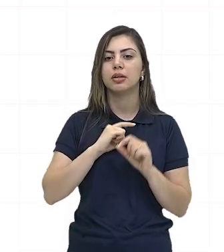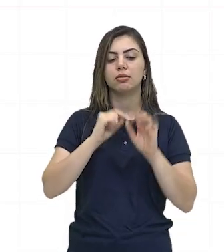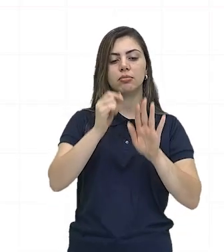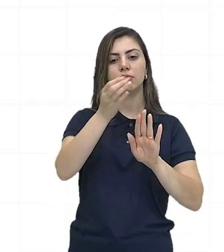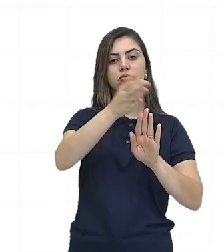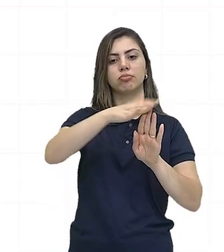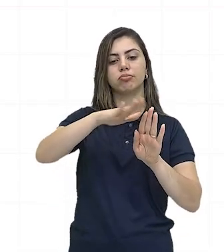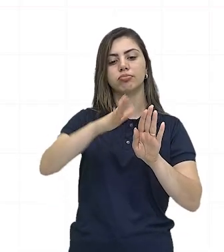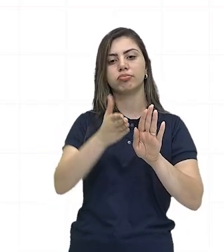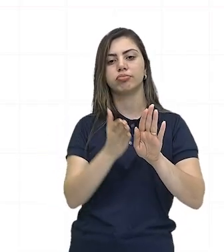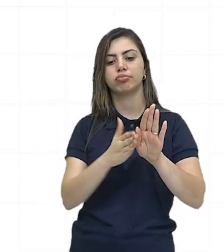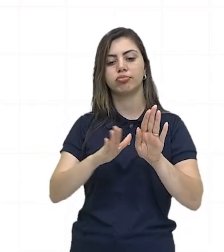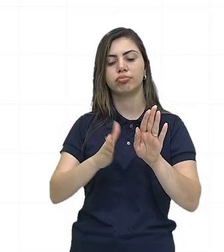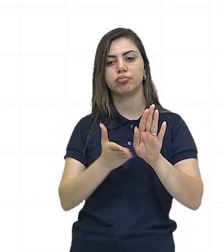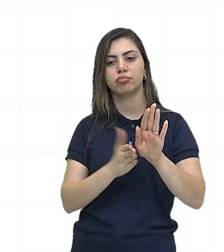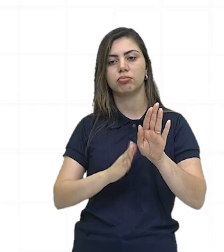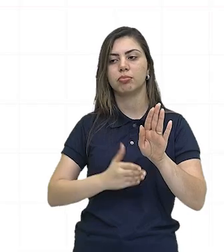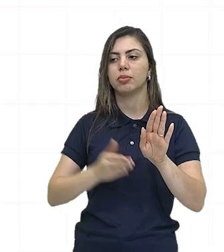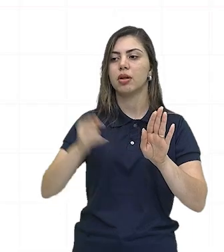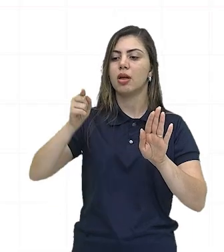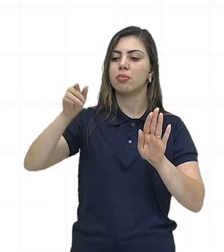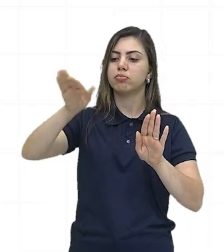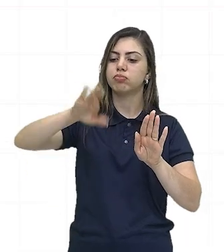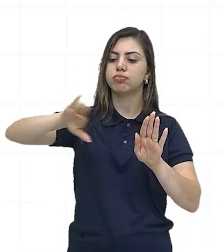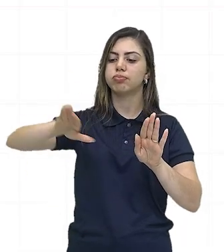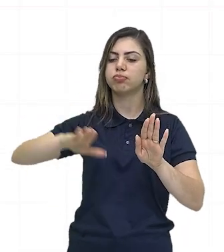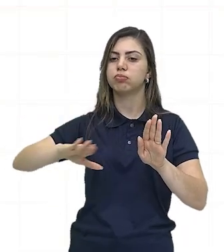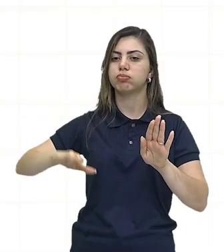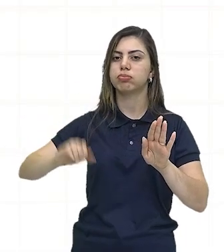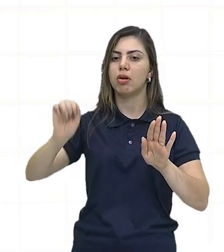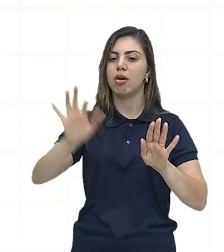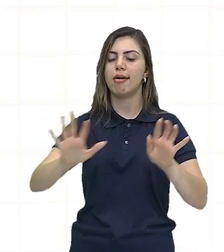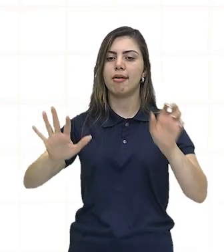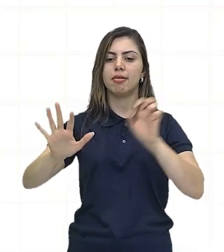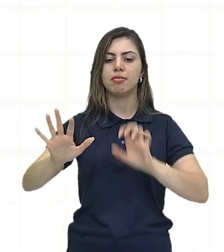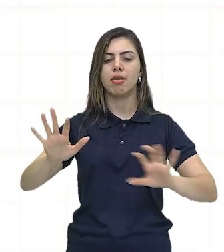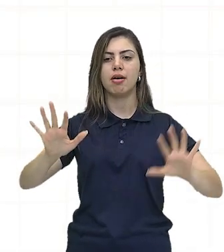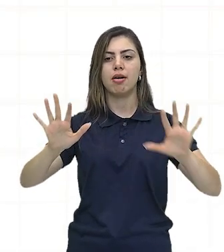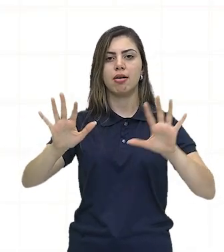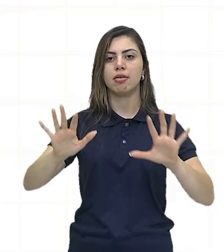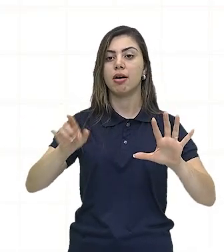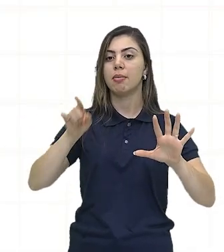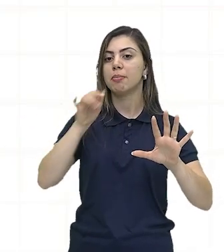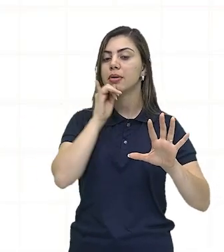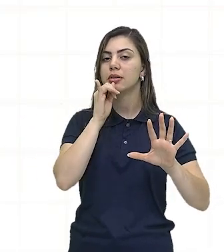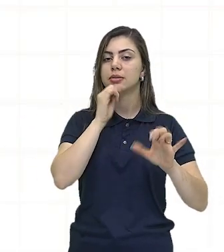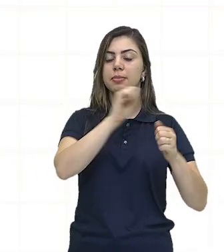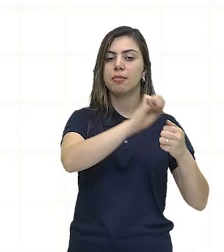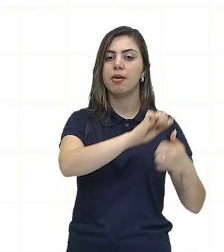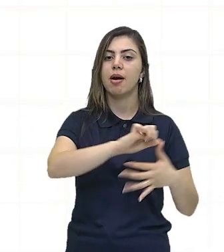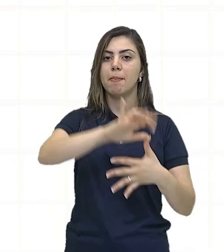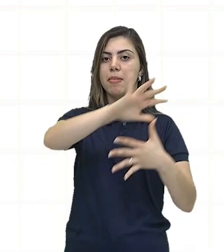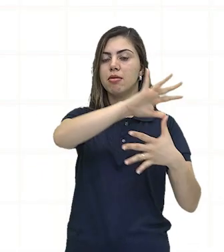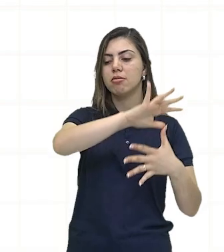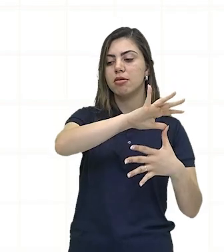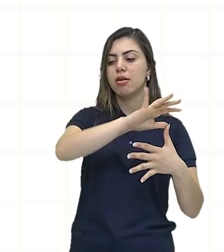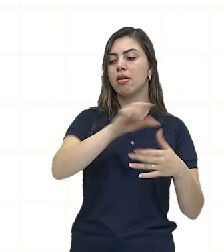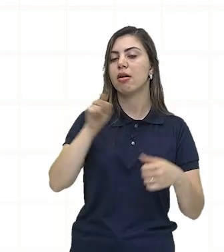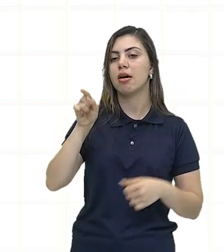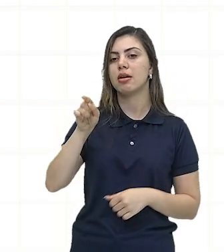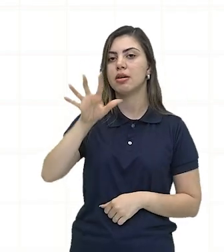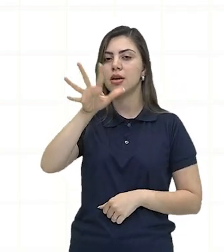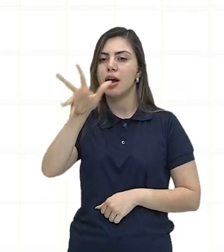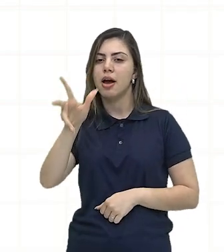do continente africano e do continente americano. Então,